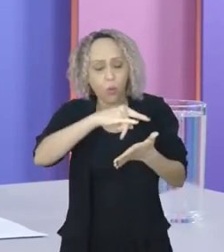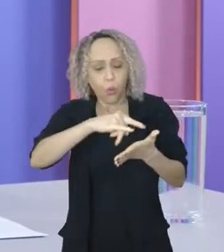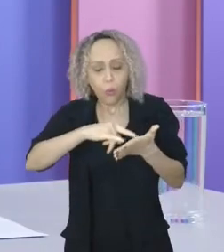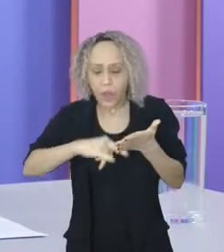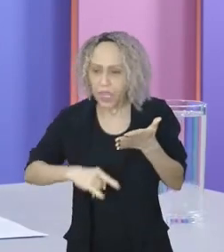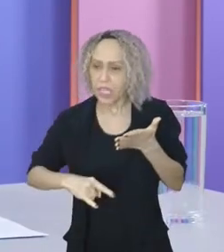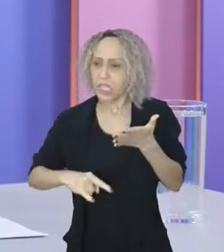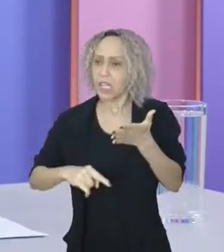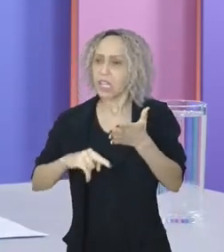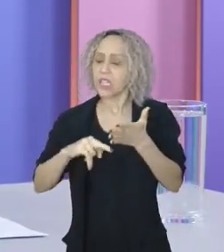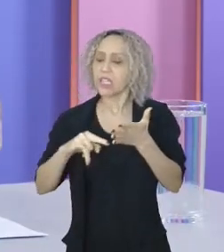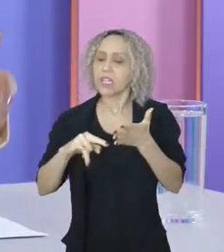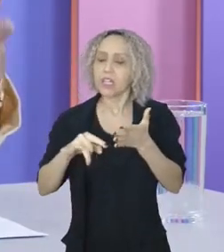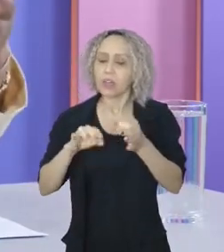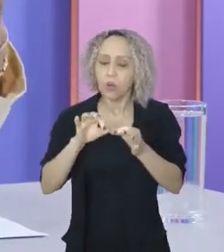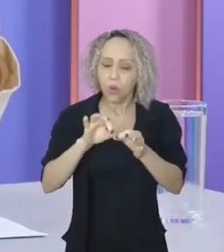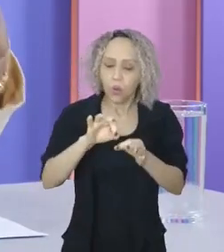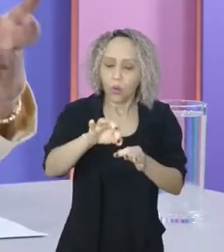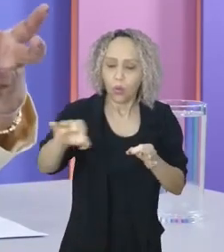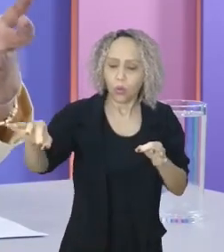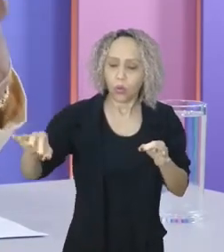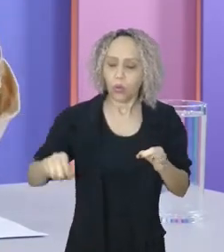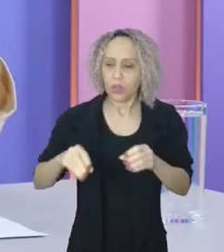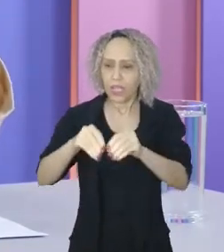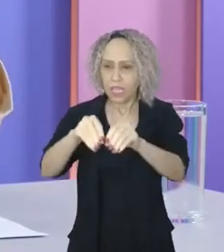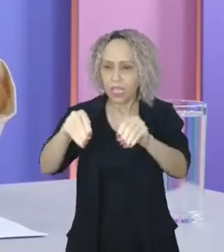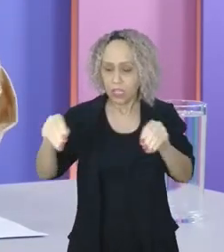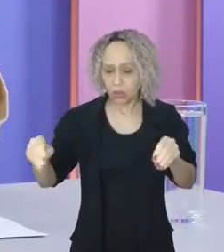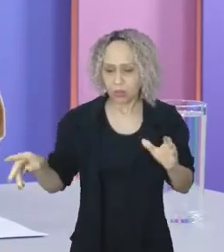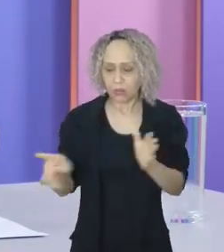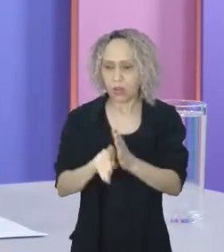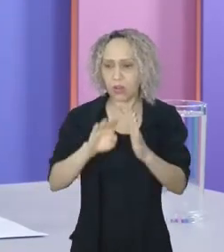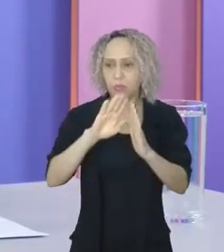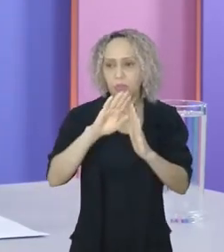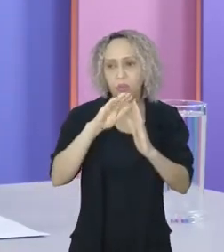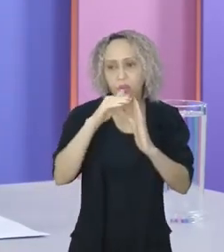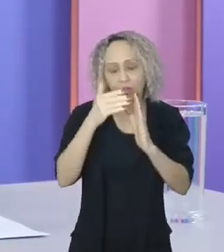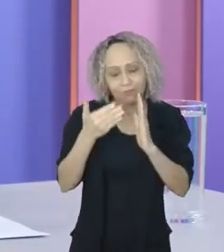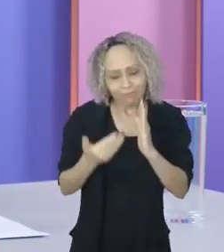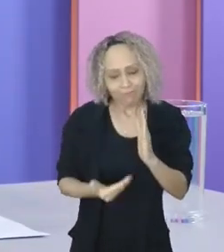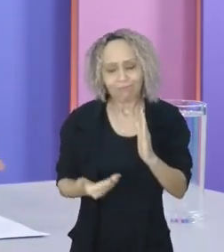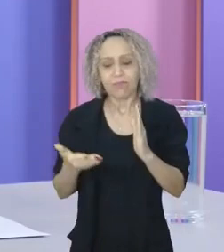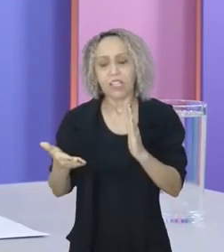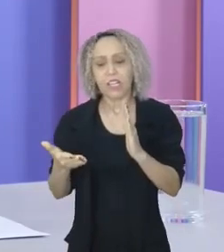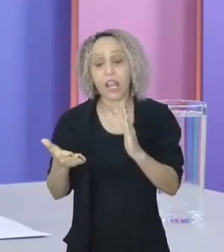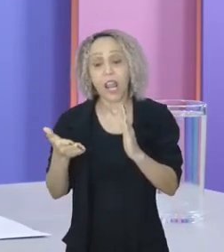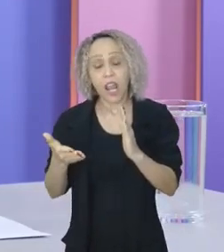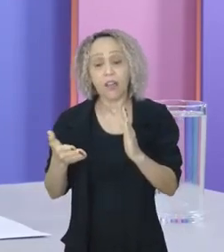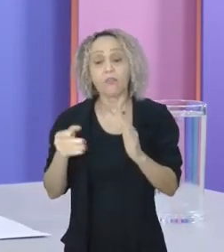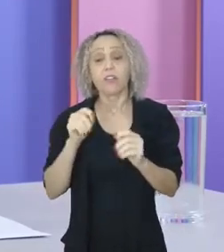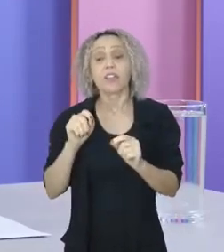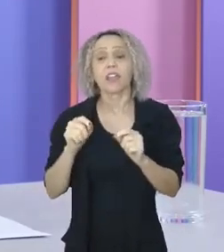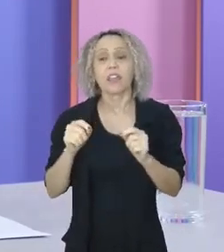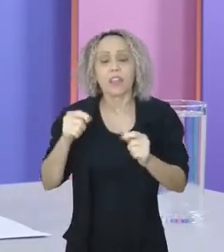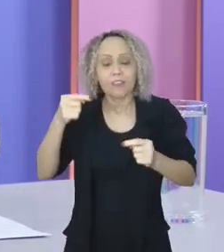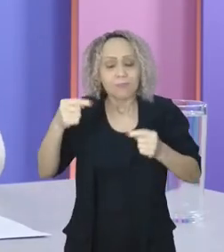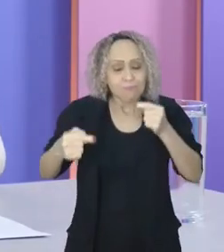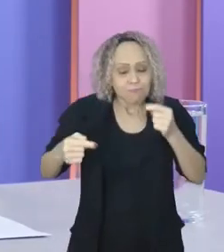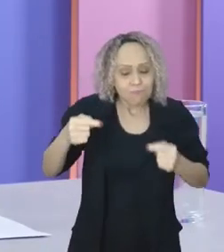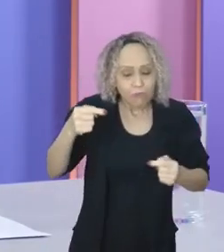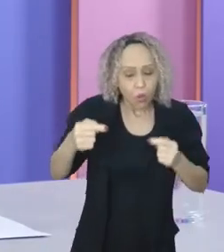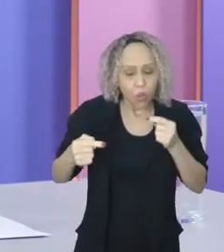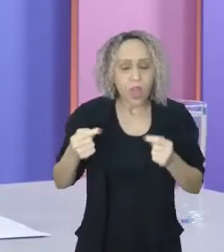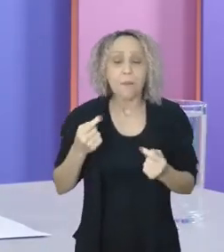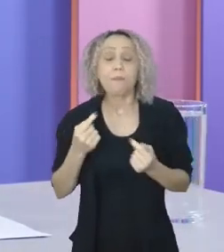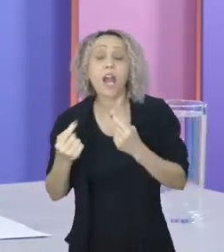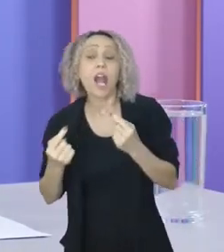de Colombo, porque ali vai fazer o verdadeiro e real debate do uso da terra e a devolução